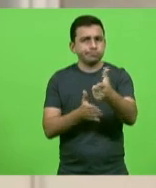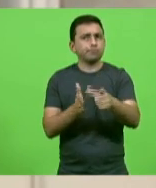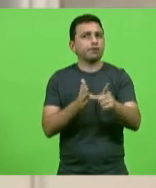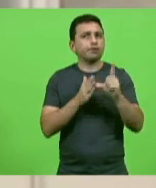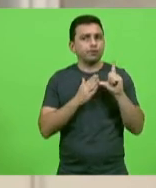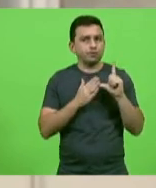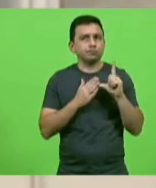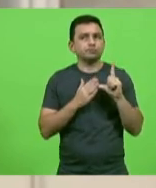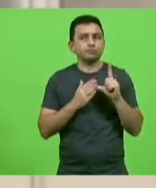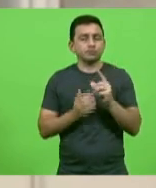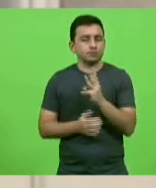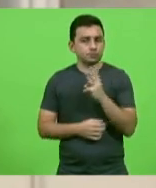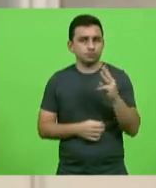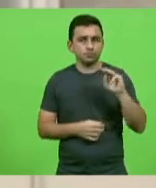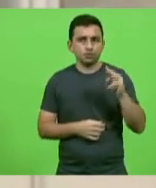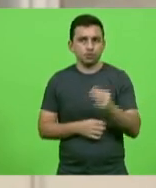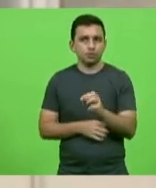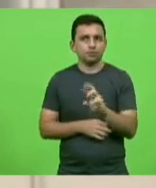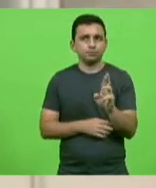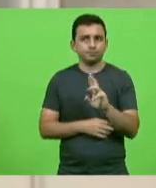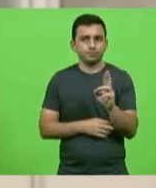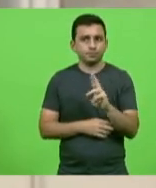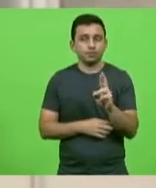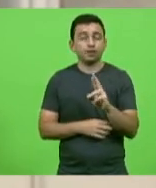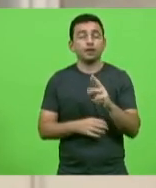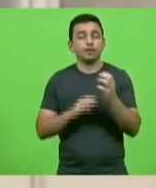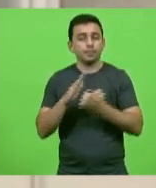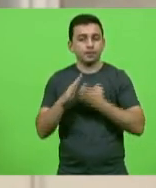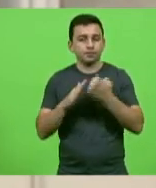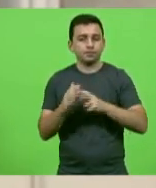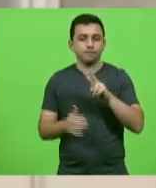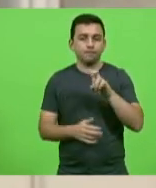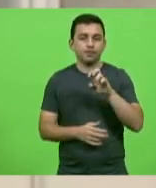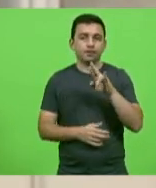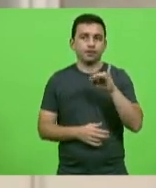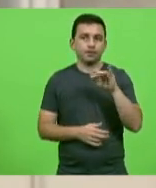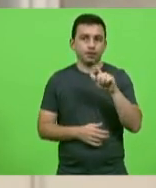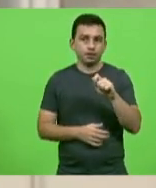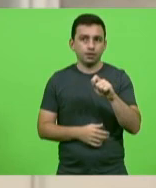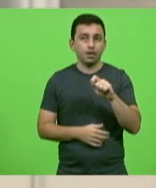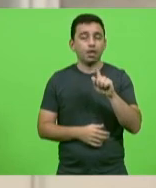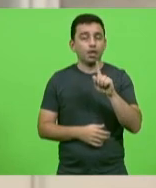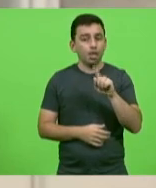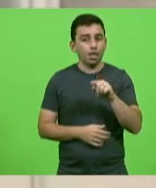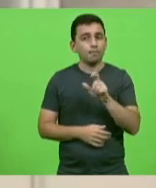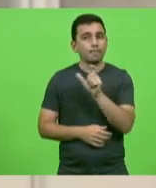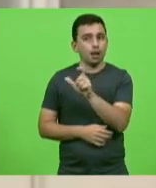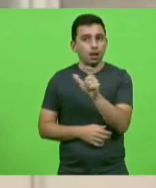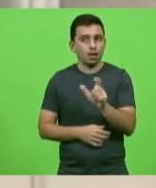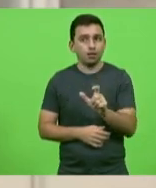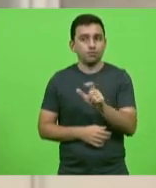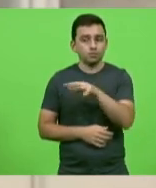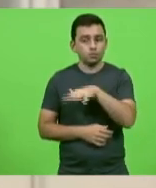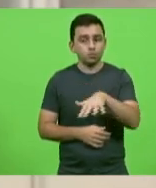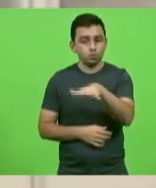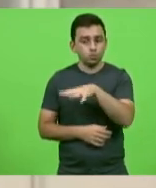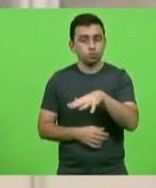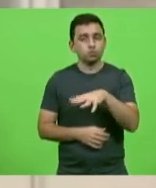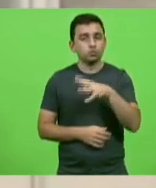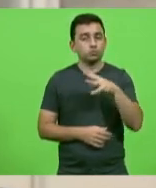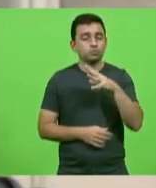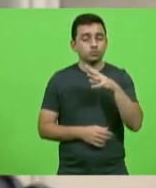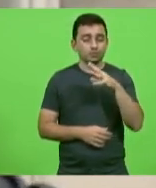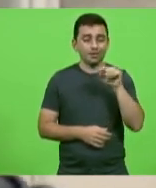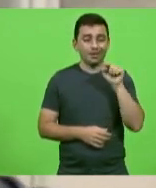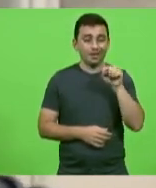antecipado de 33 milhões de reais empresa vergamento fecha as peças são as palavras colocadas pelos